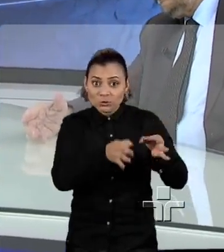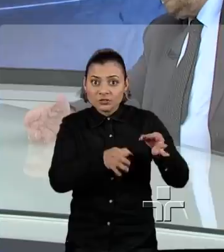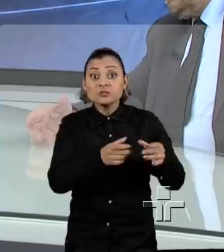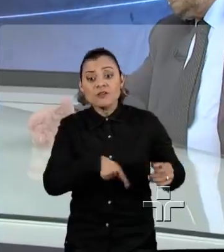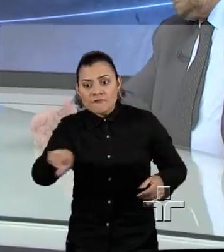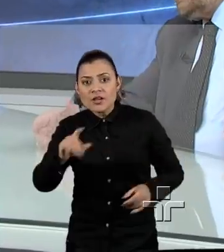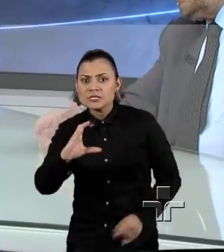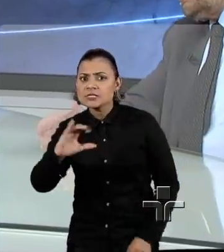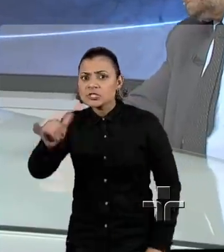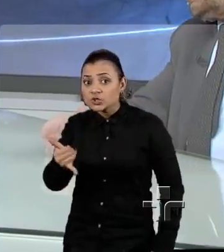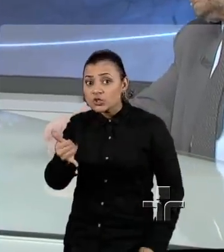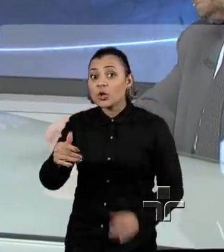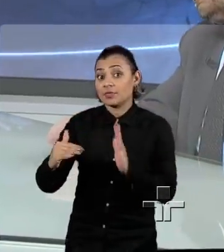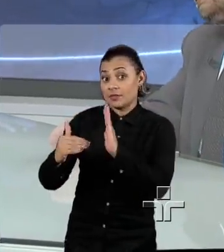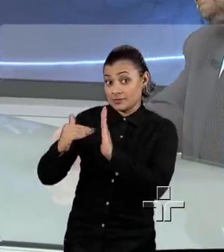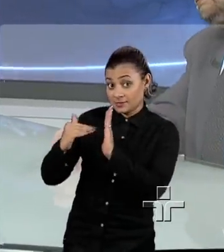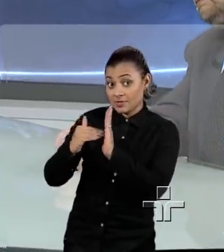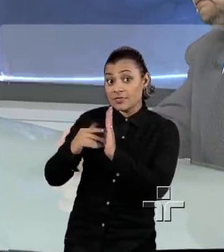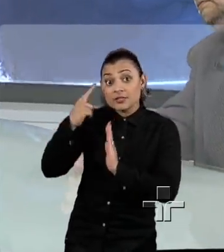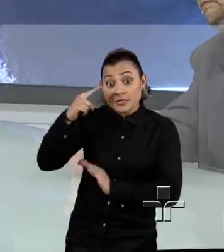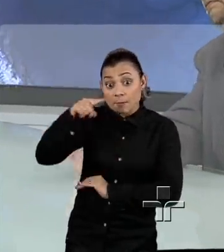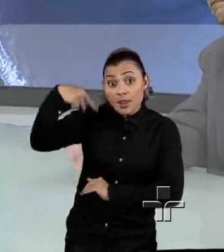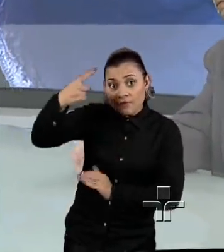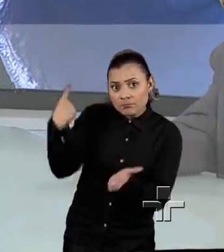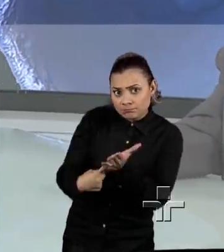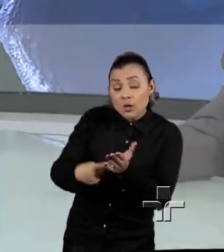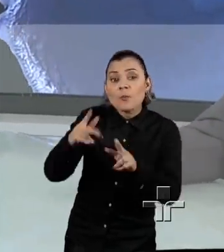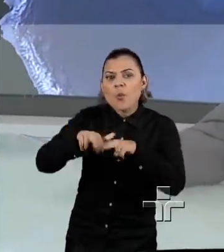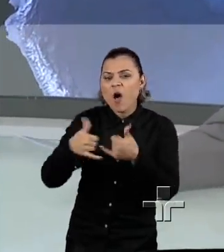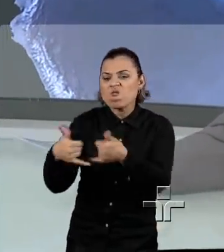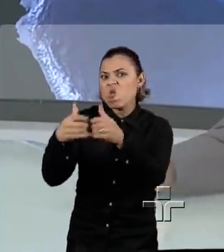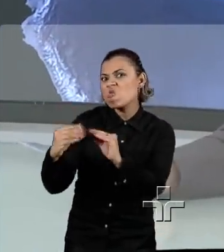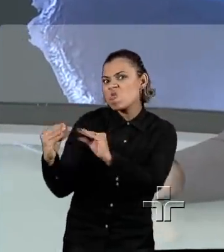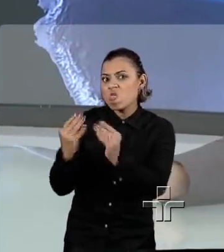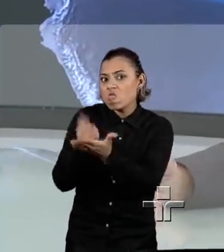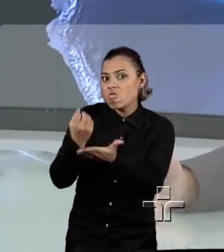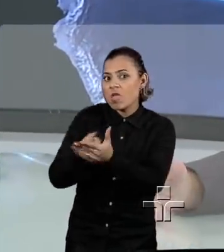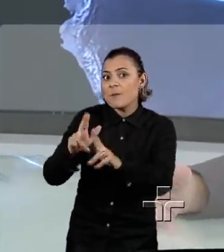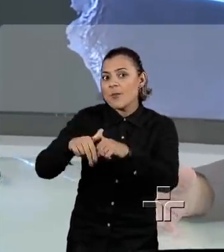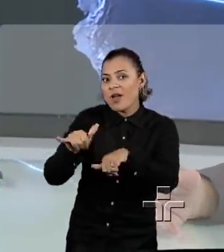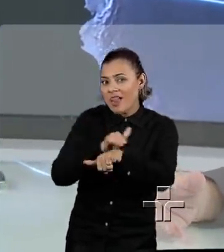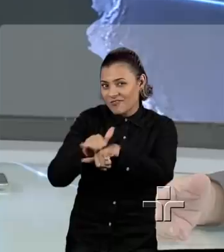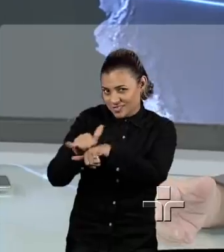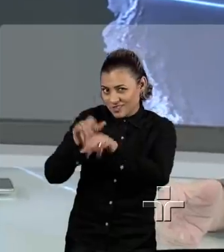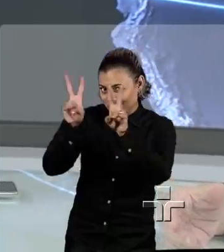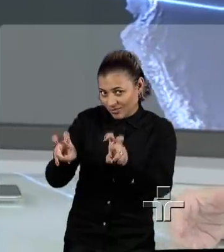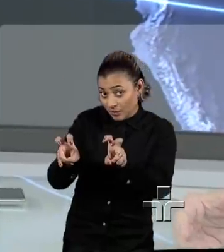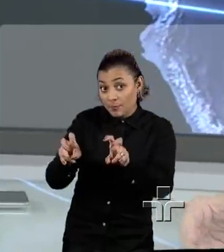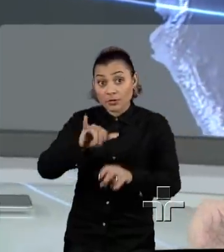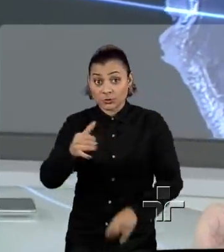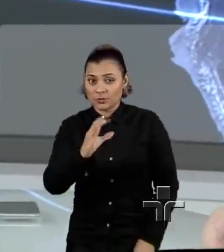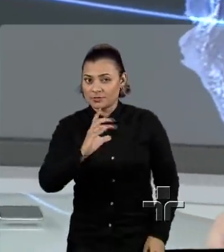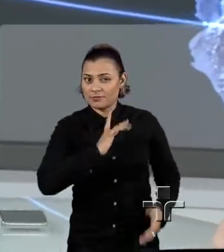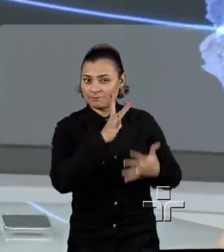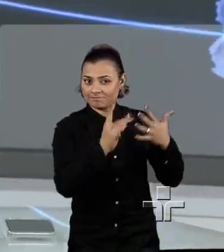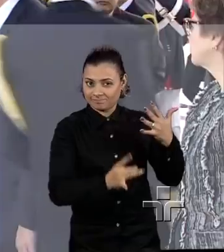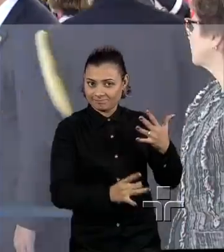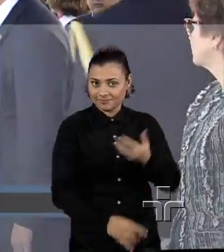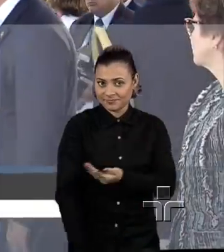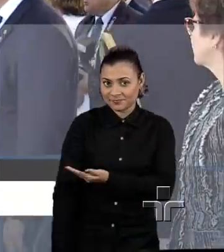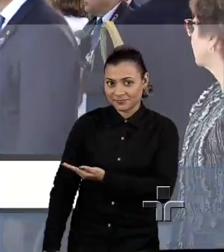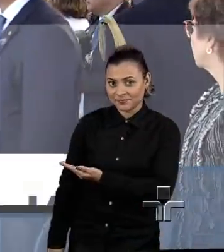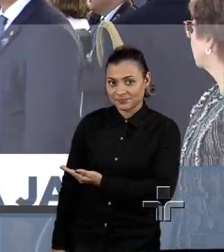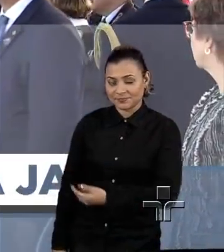CCJ do Senado na semana que vem para falar do vazamento de conversas com os procuradores da Lava Jato. E o Jornal da Cultura tem muito